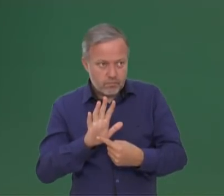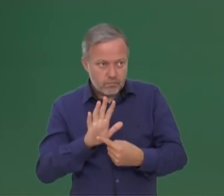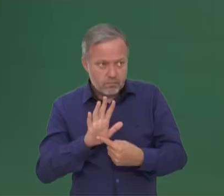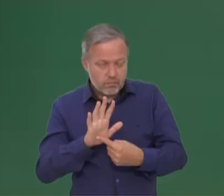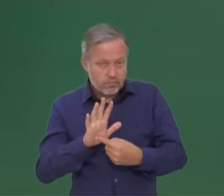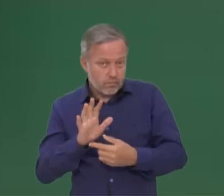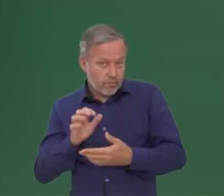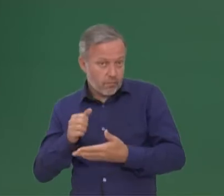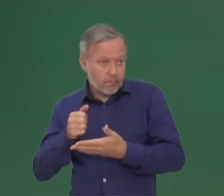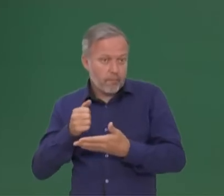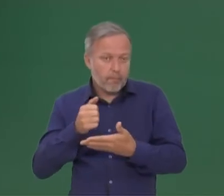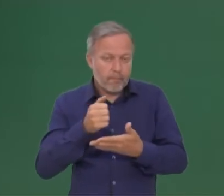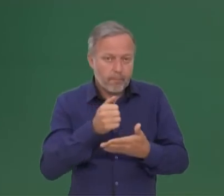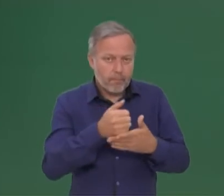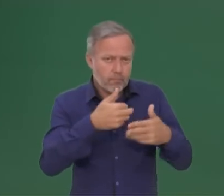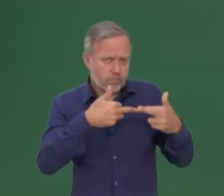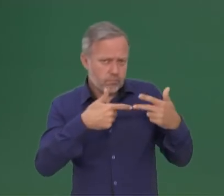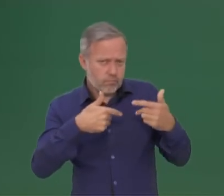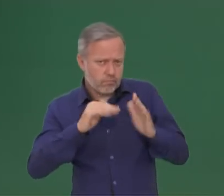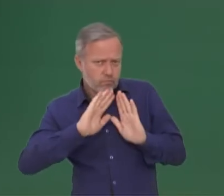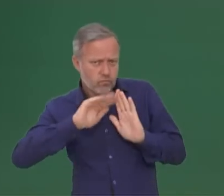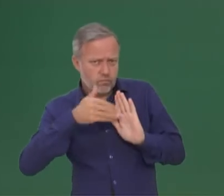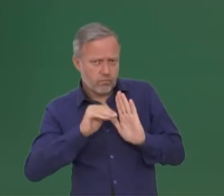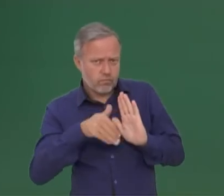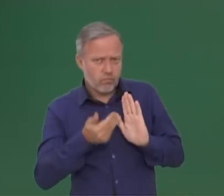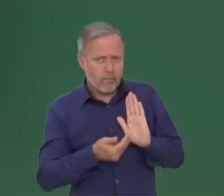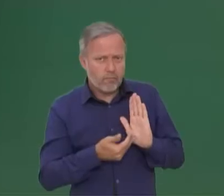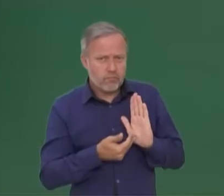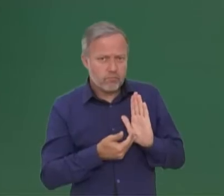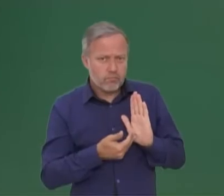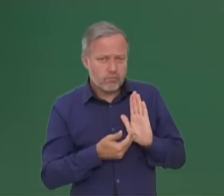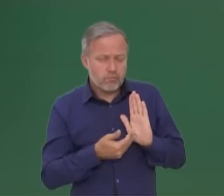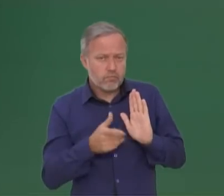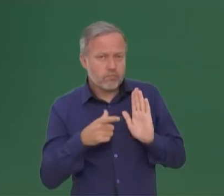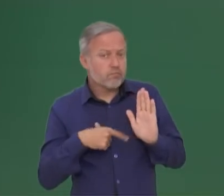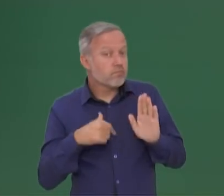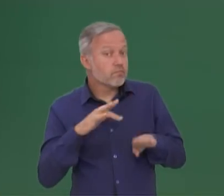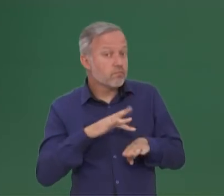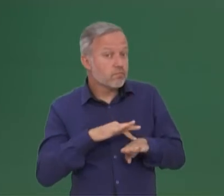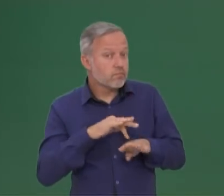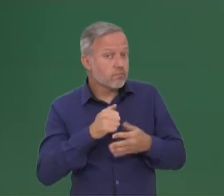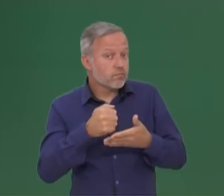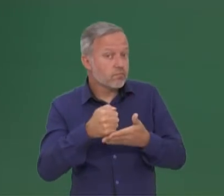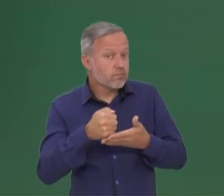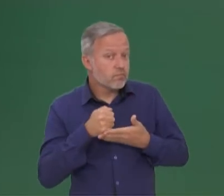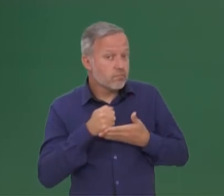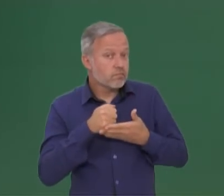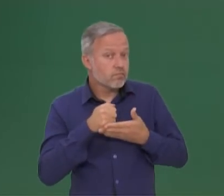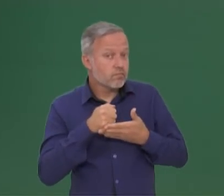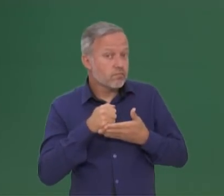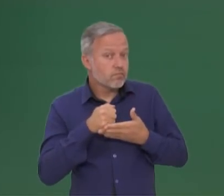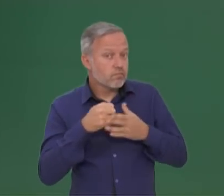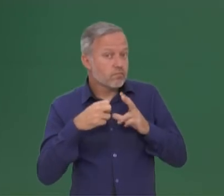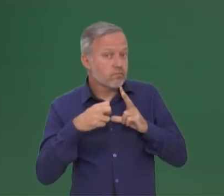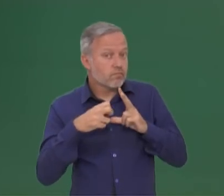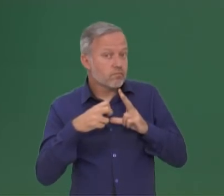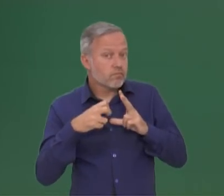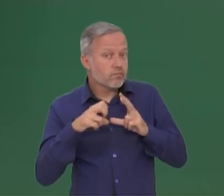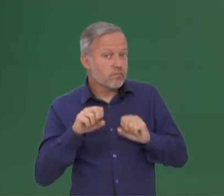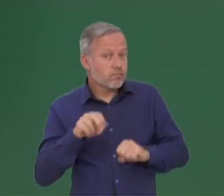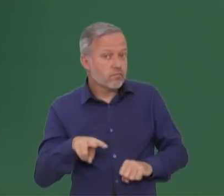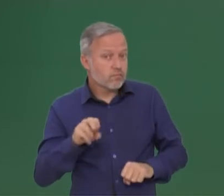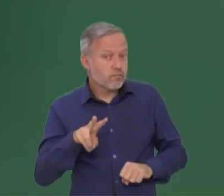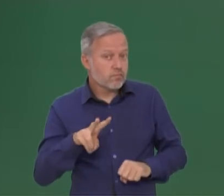as informações, a característica que doença esse vírus traz, causa na pessoa, pode ser considerada